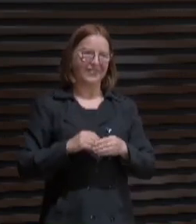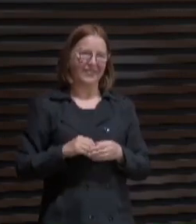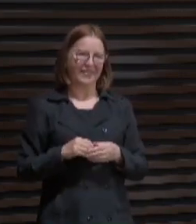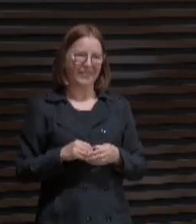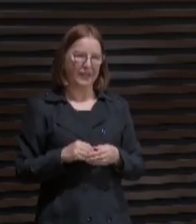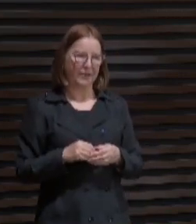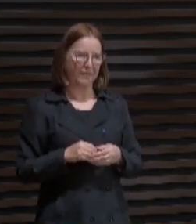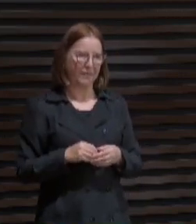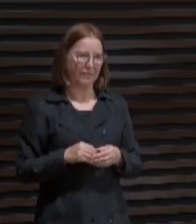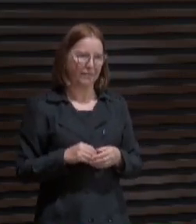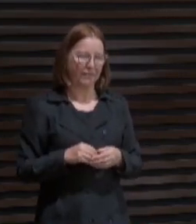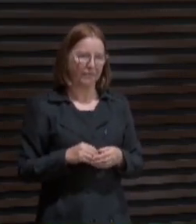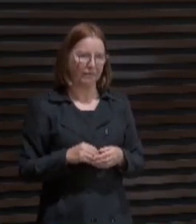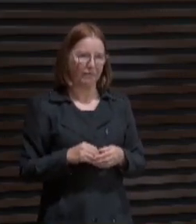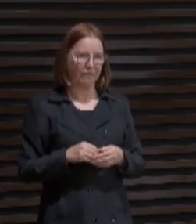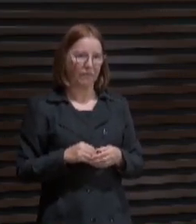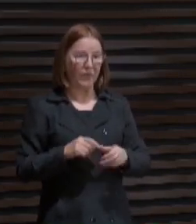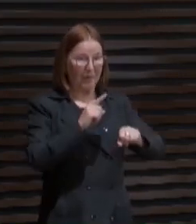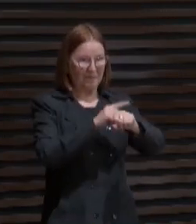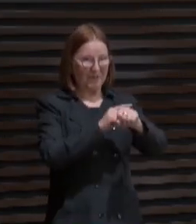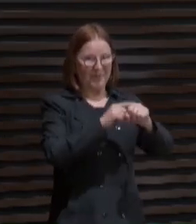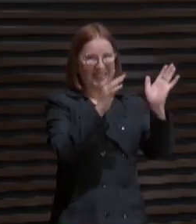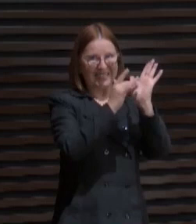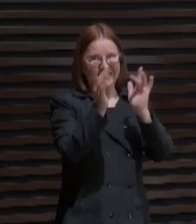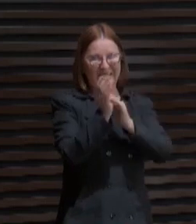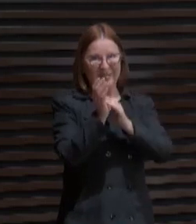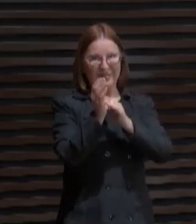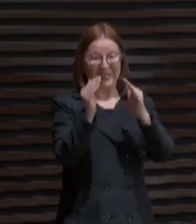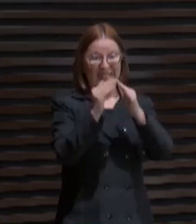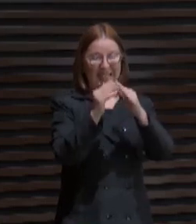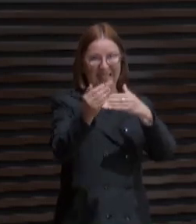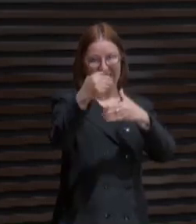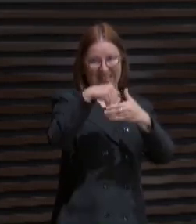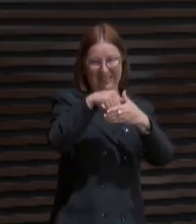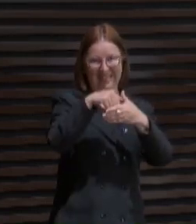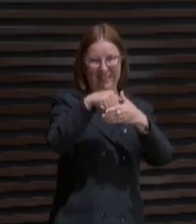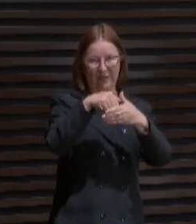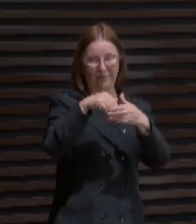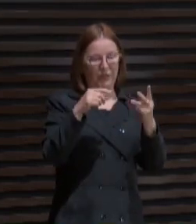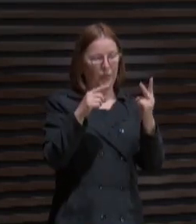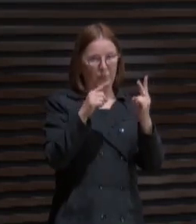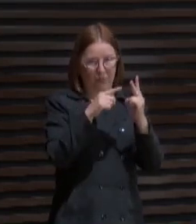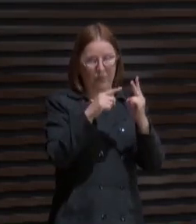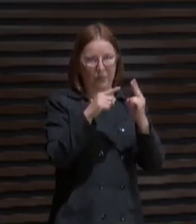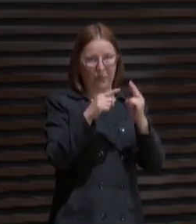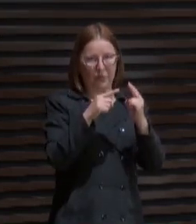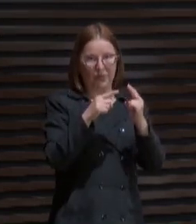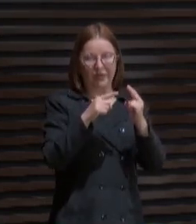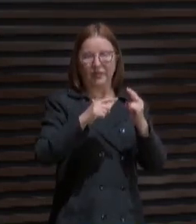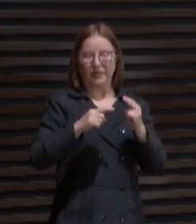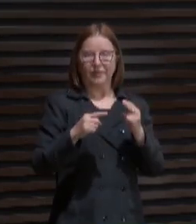deu. Quando Jesus entra naquela casa, e eles fazem questão, e aí,